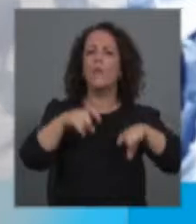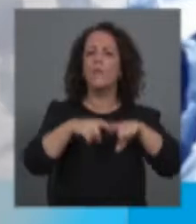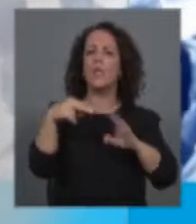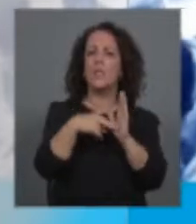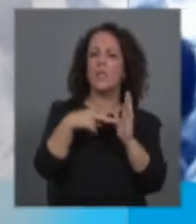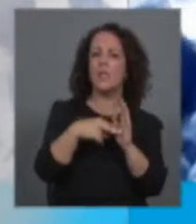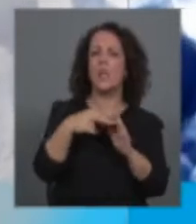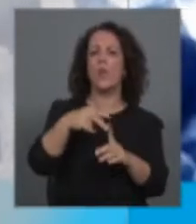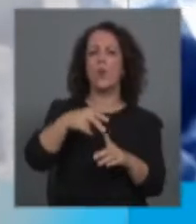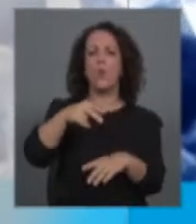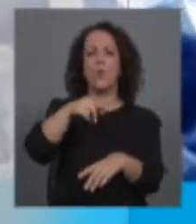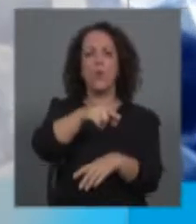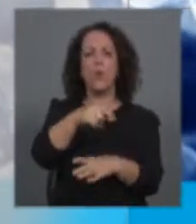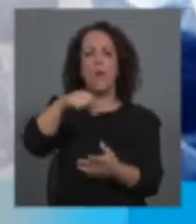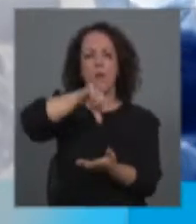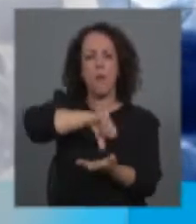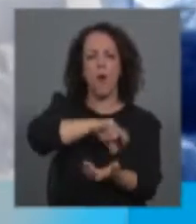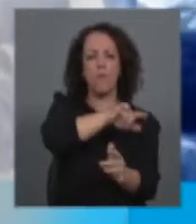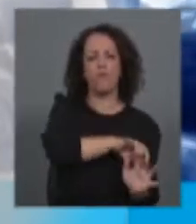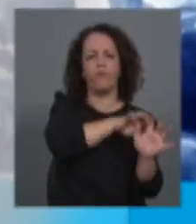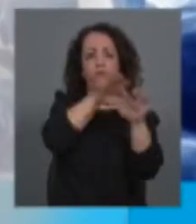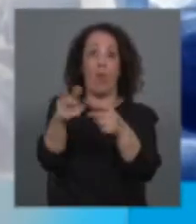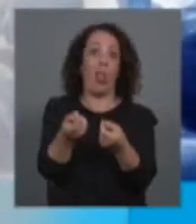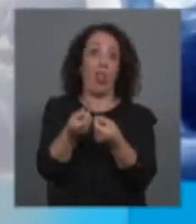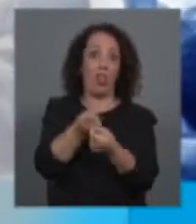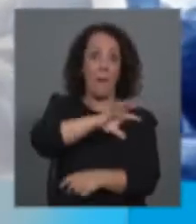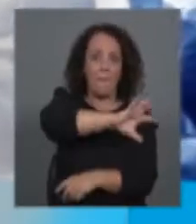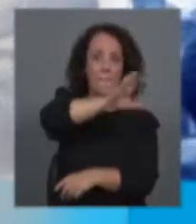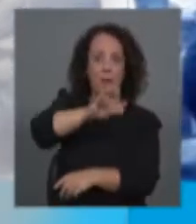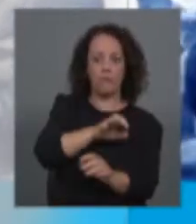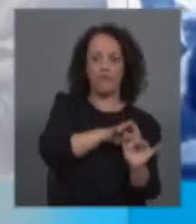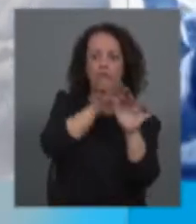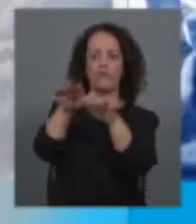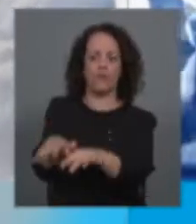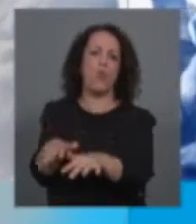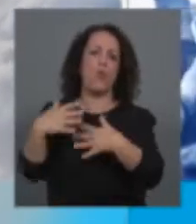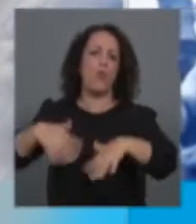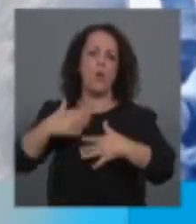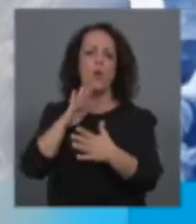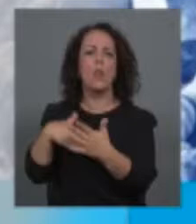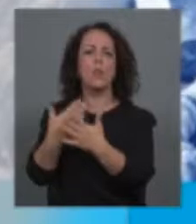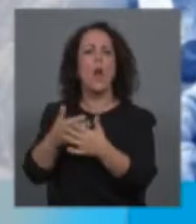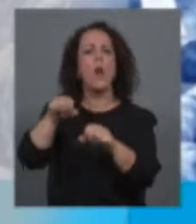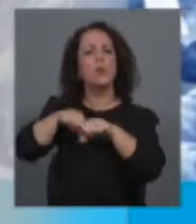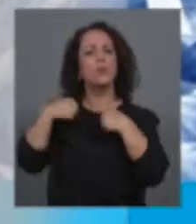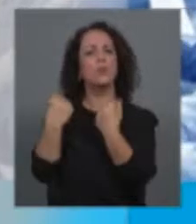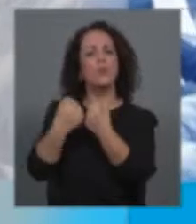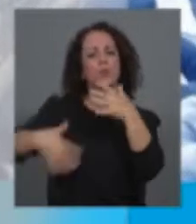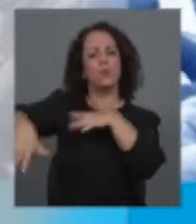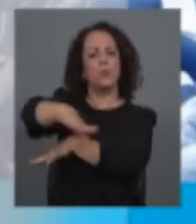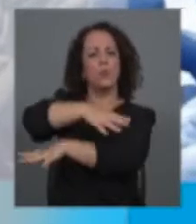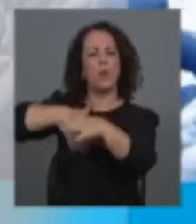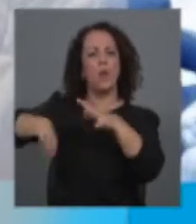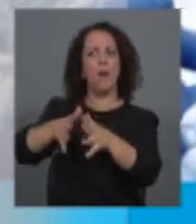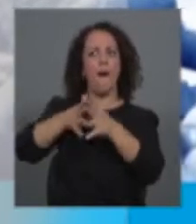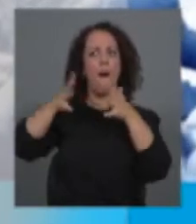do Iraque, portanto, os países vizinhos. E, portanto, já havia uma grande pressão sobre a própria sociedade, com um aumento muito